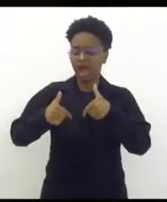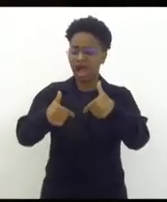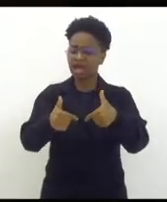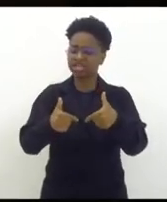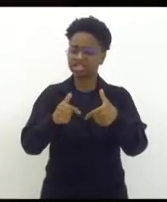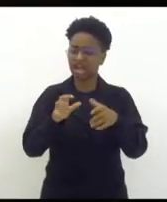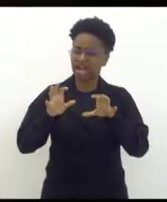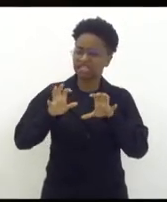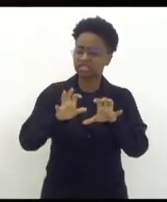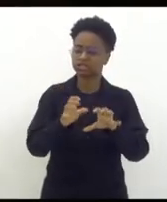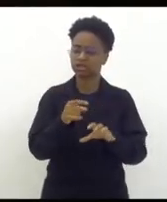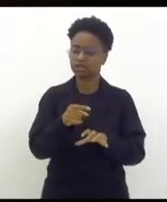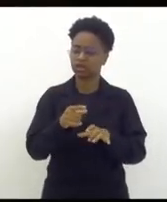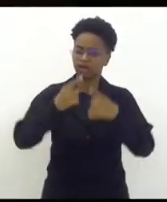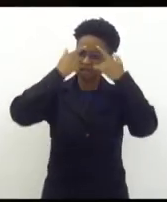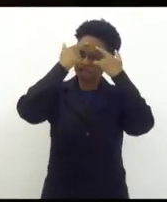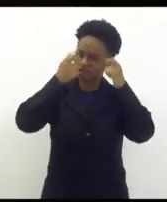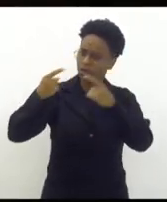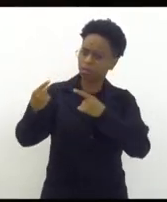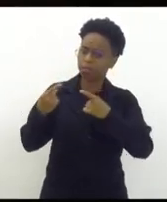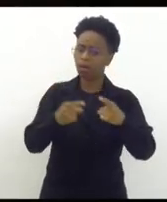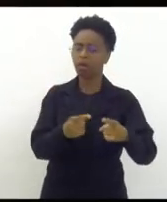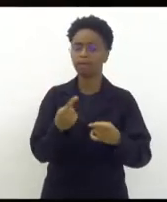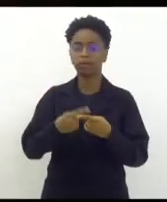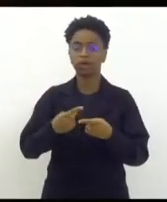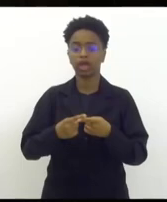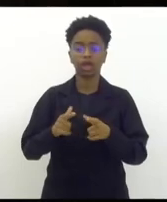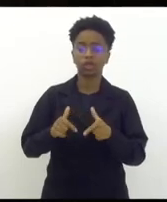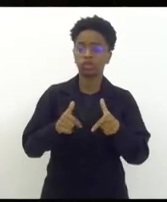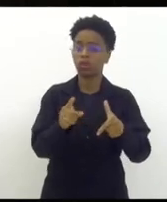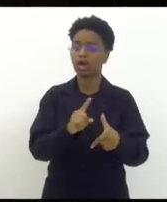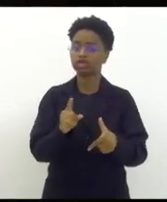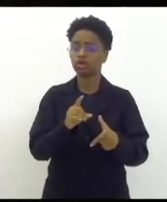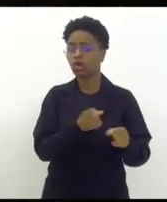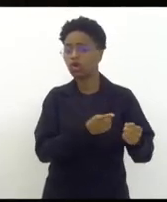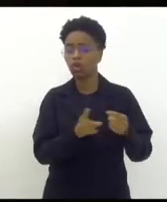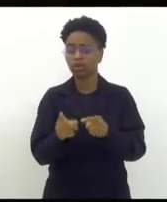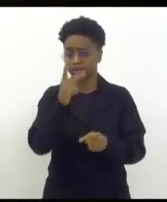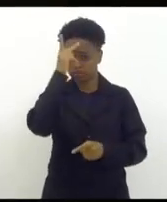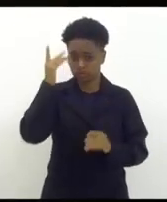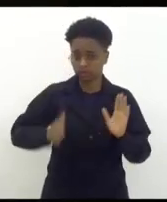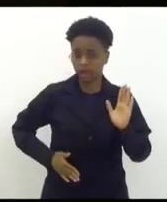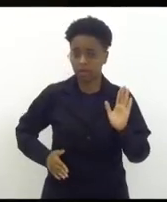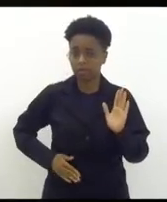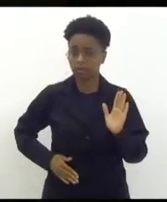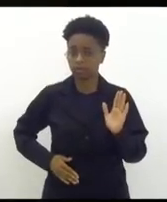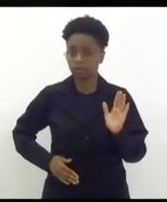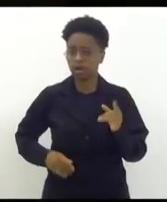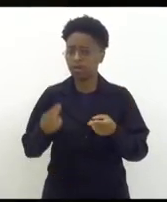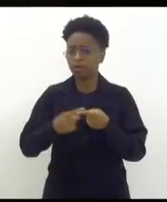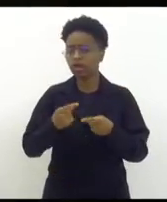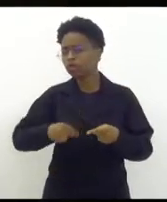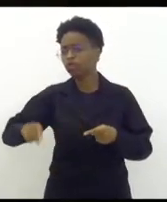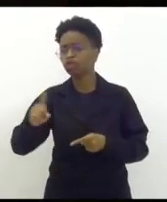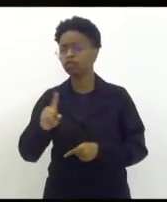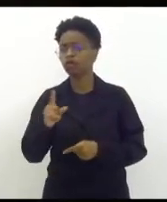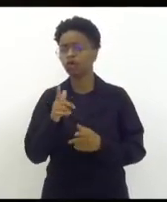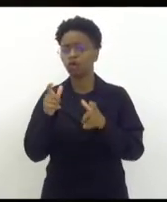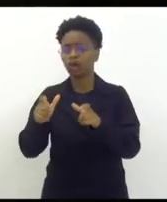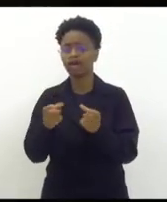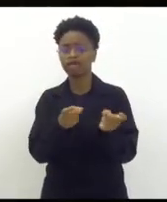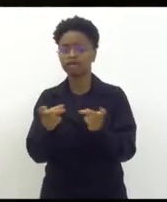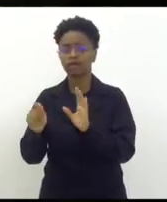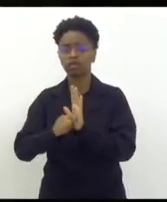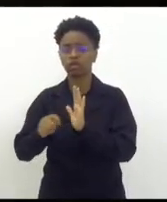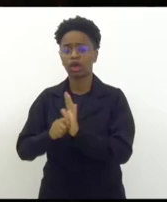Com tamanha agressividade contra o vagabundo porque não foram numa boca de fumo e